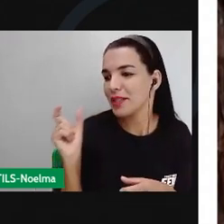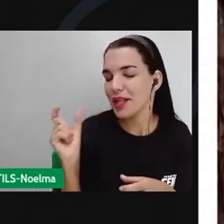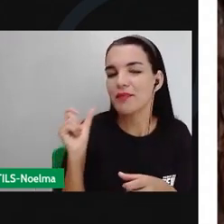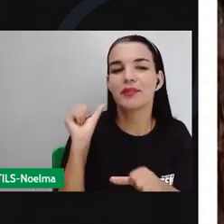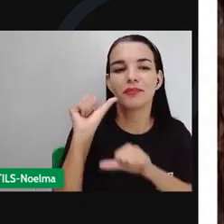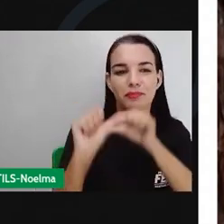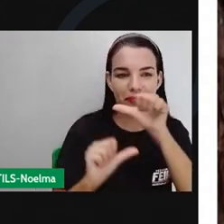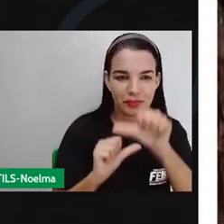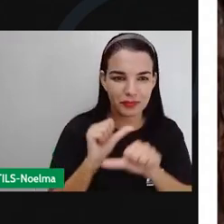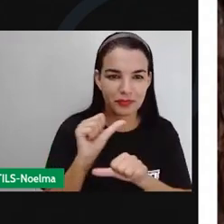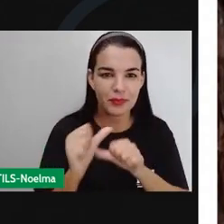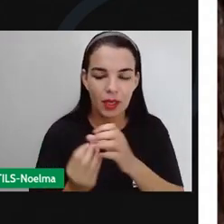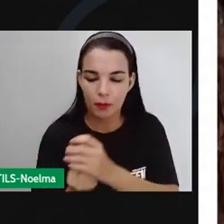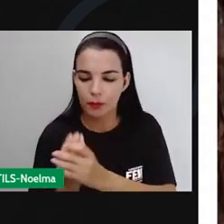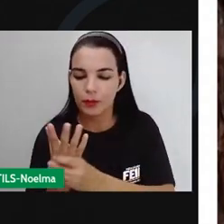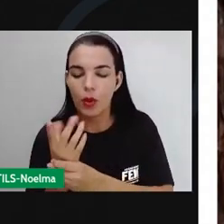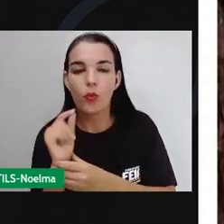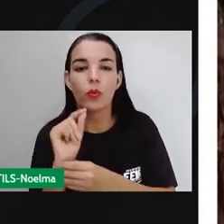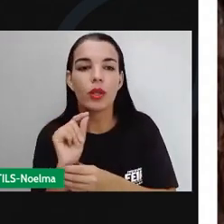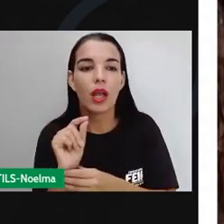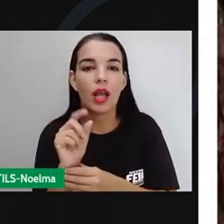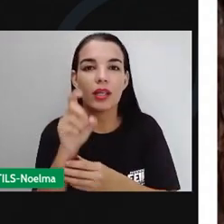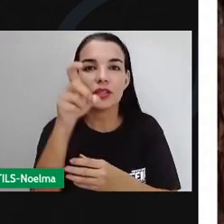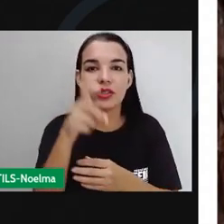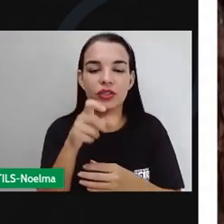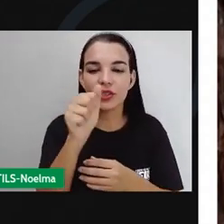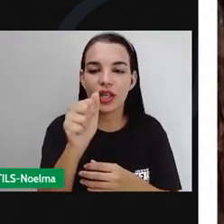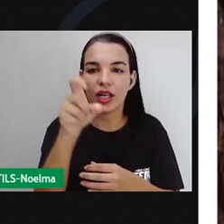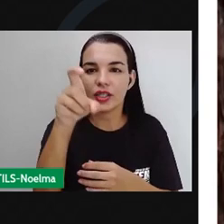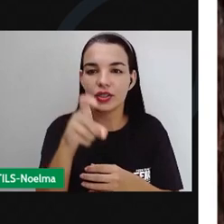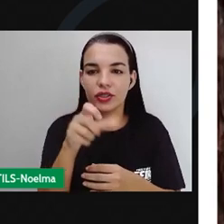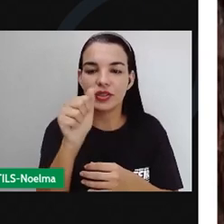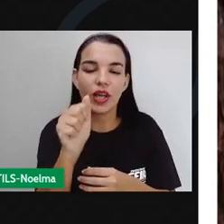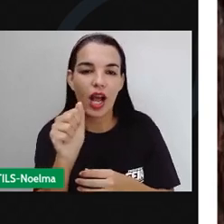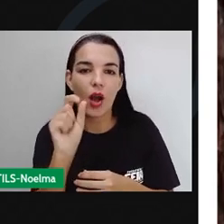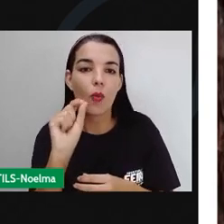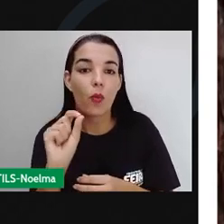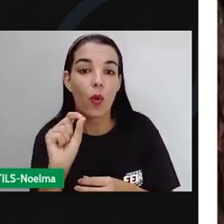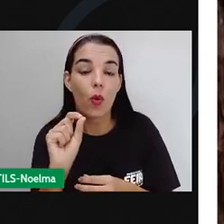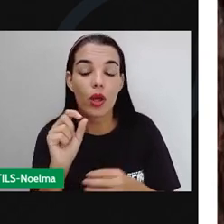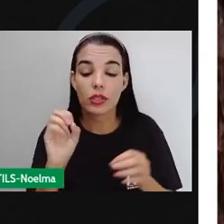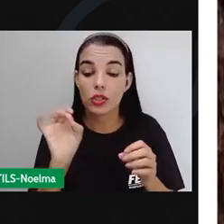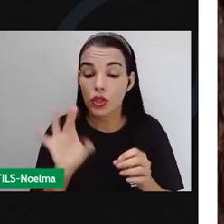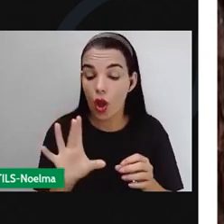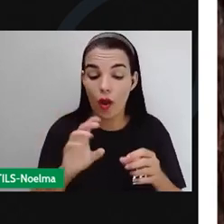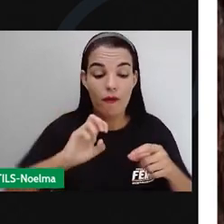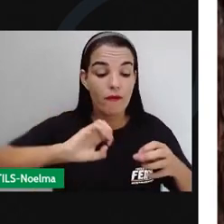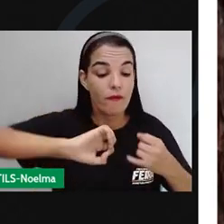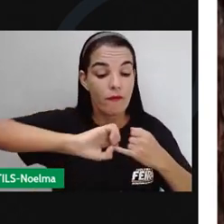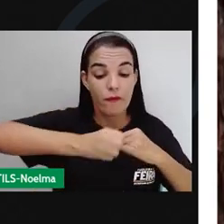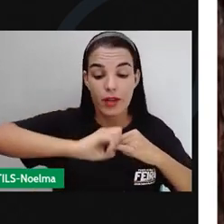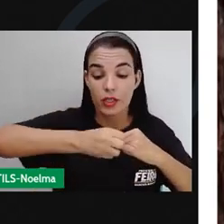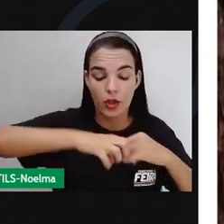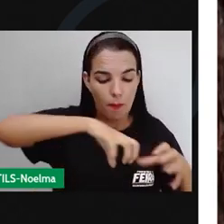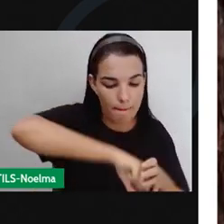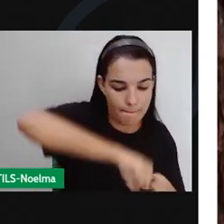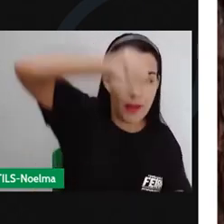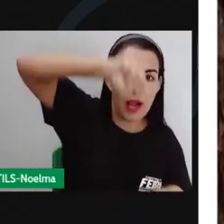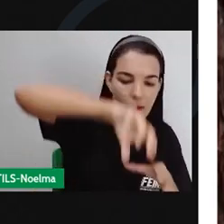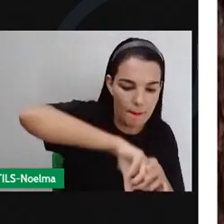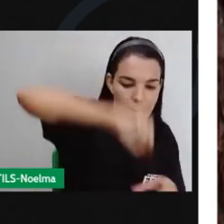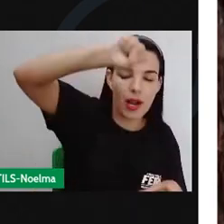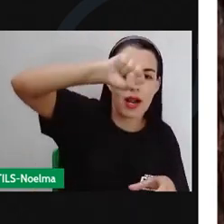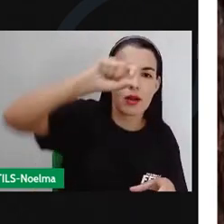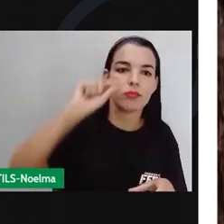uma corrutela de sachar. Só se chacha ou sacha feijão de arranca. Os agricultores chacham o